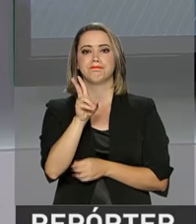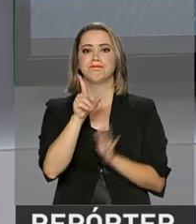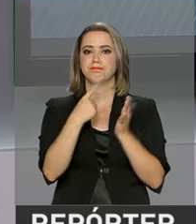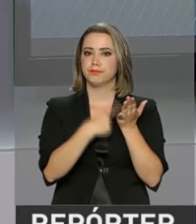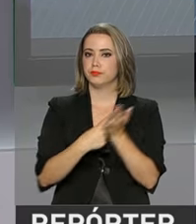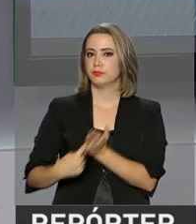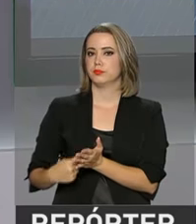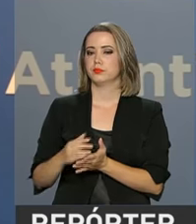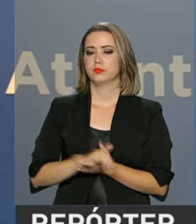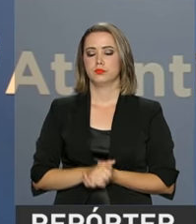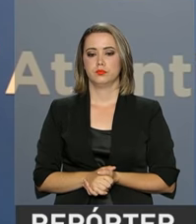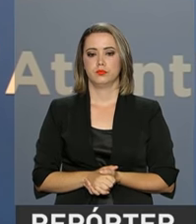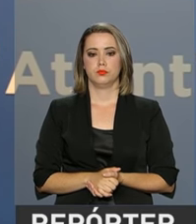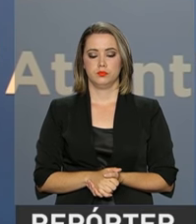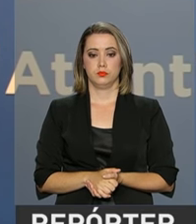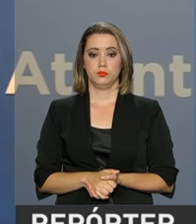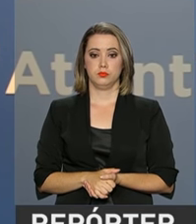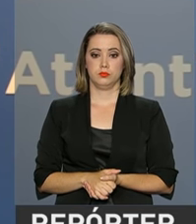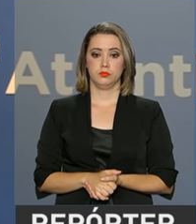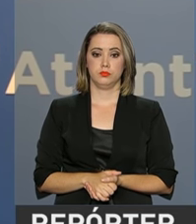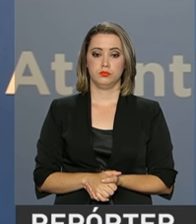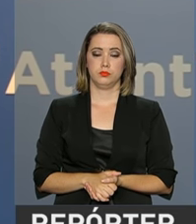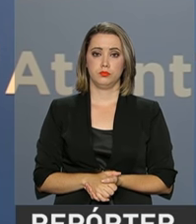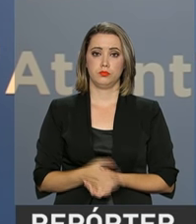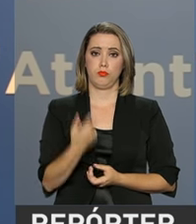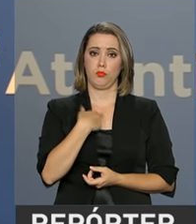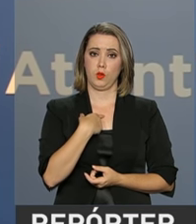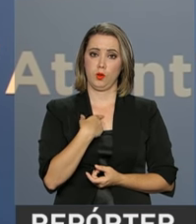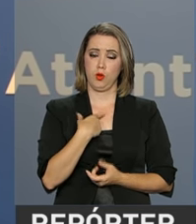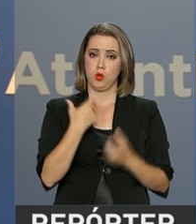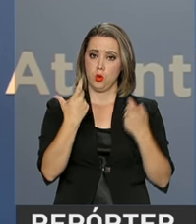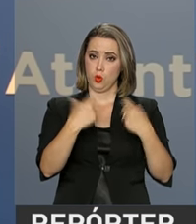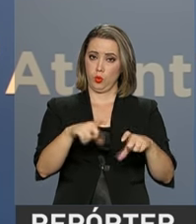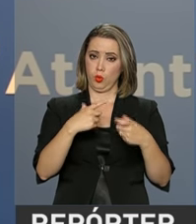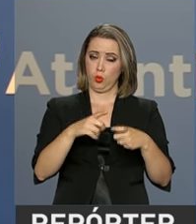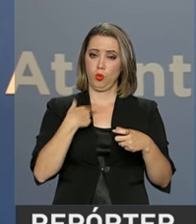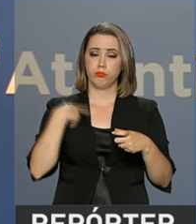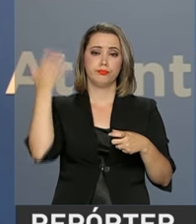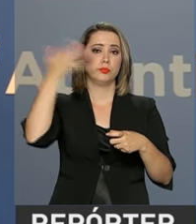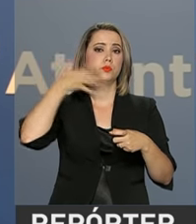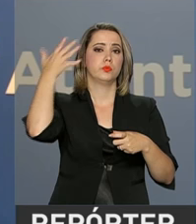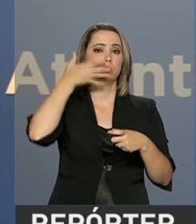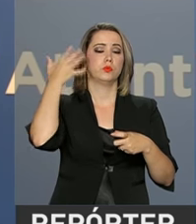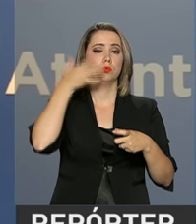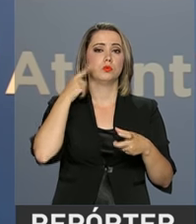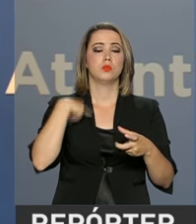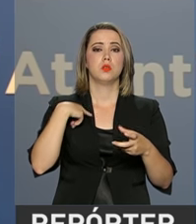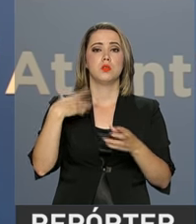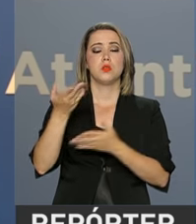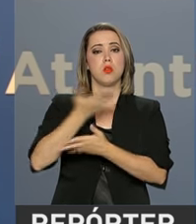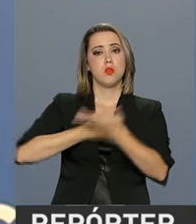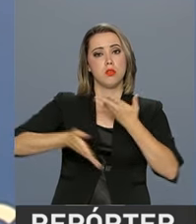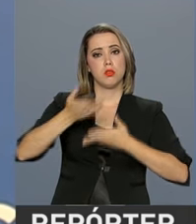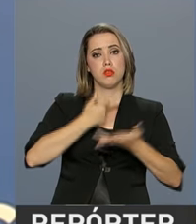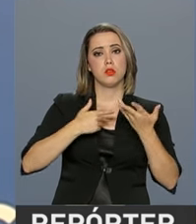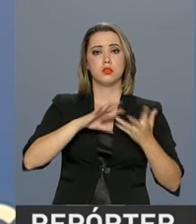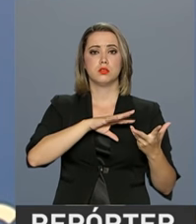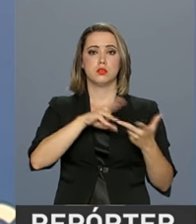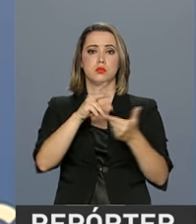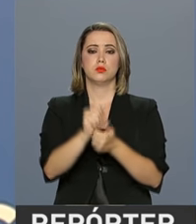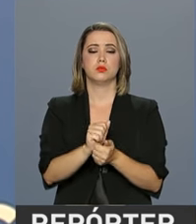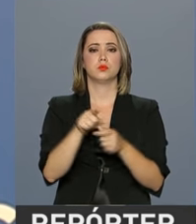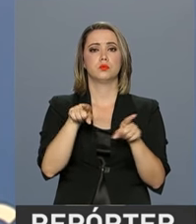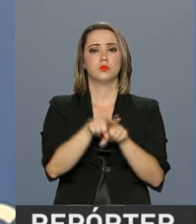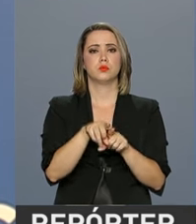fazenda em uma palestra no atlante causa um centro de pesquisa que trata de relações internacionais e tem sede em washington